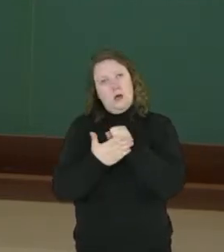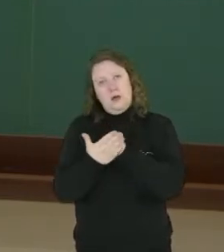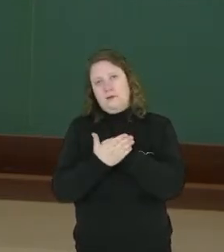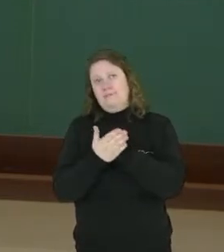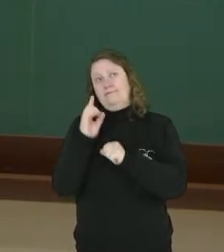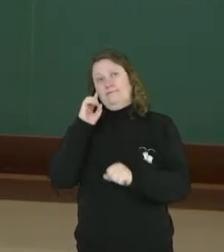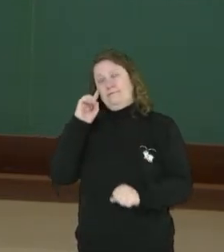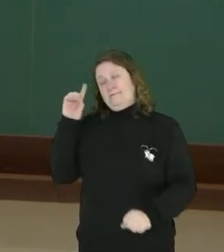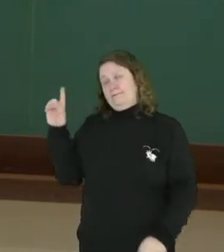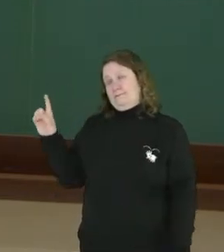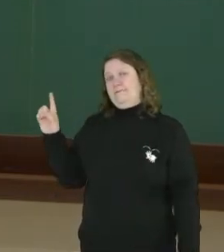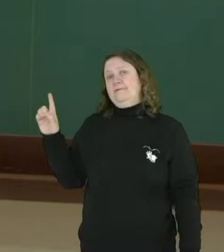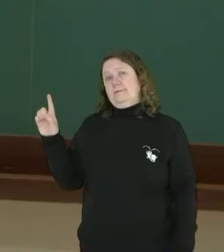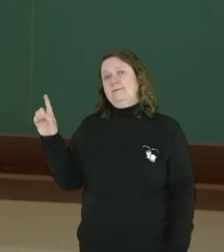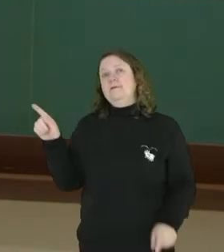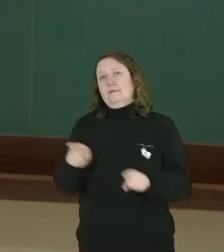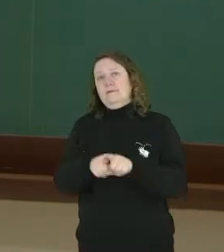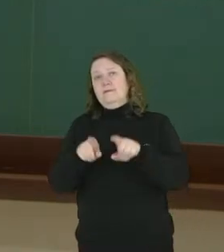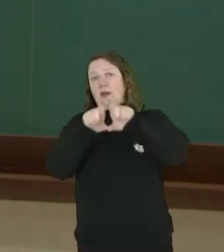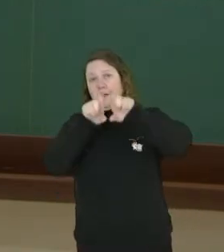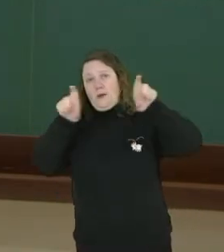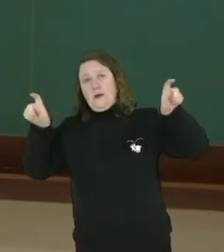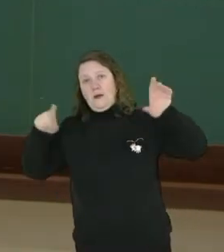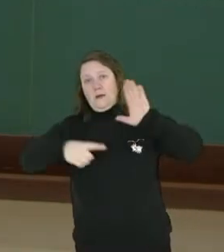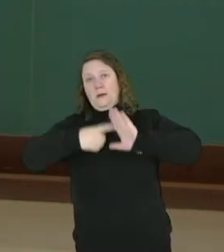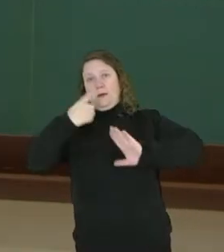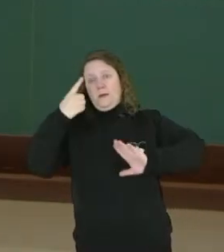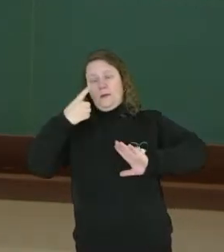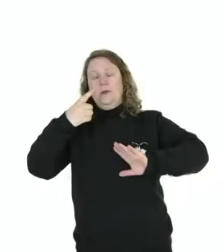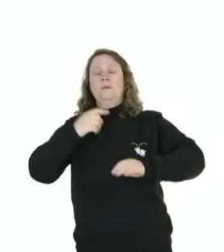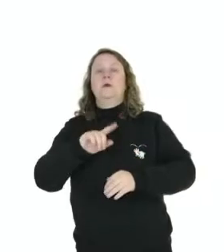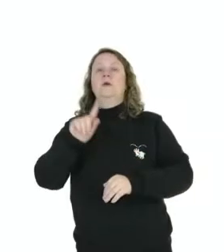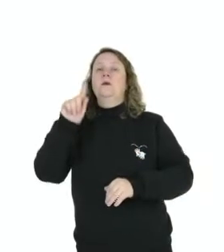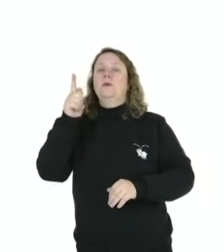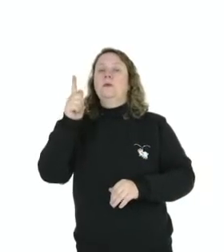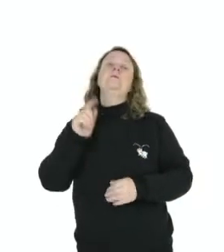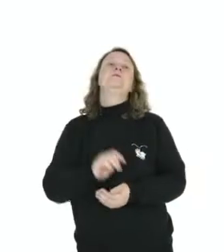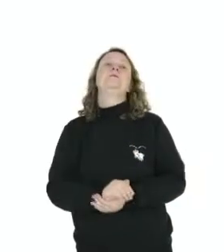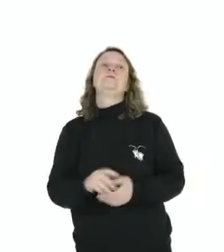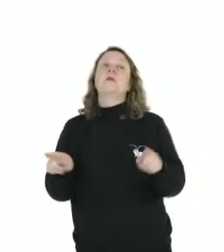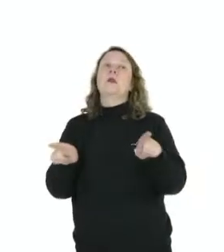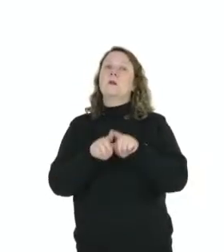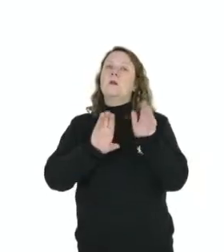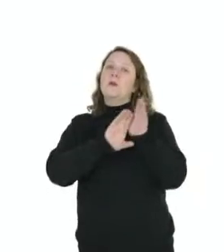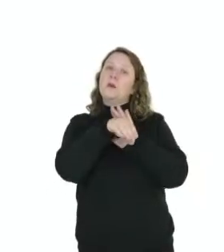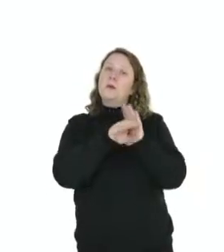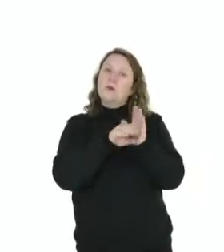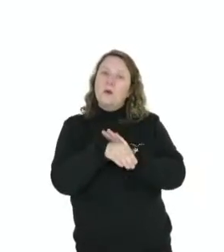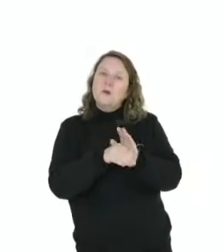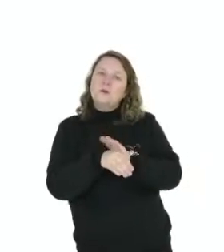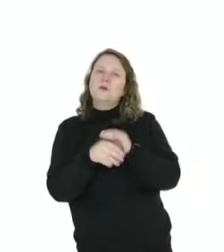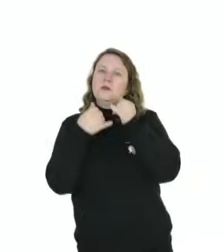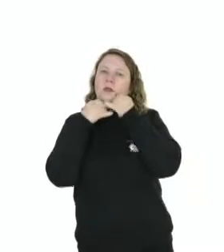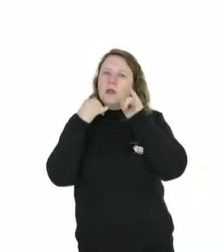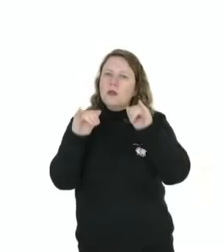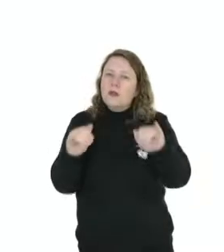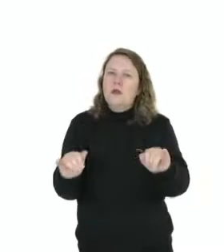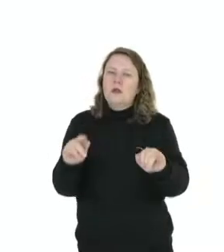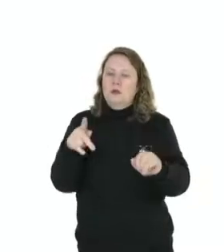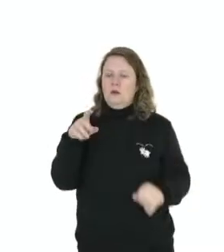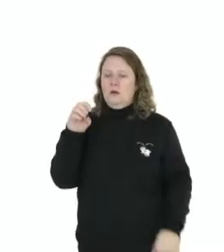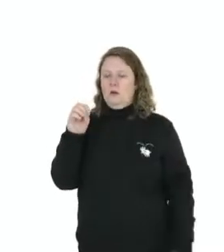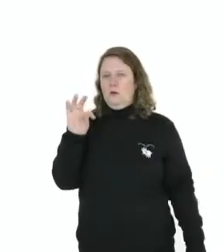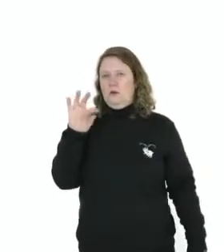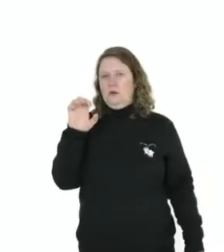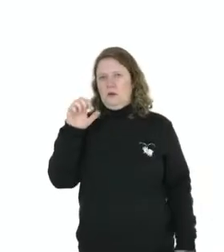radiação, equações de primeiro e segundo grau, e fisicamente você deve dominar os conceitos de energia potencial gravitacional, energia potencial elástica,